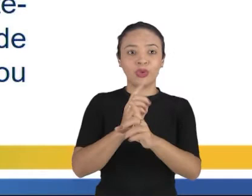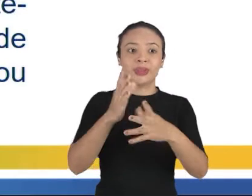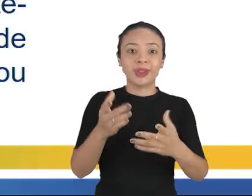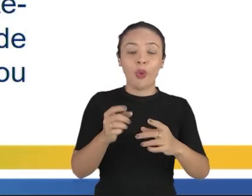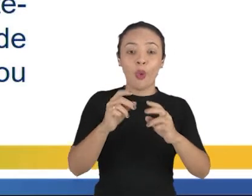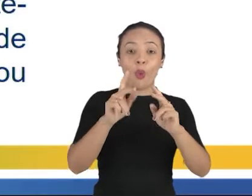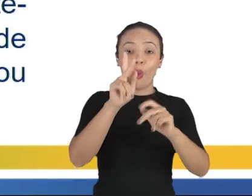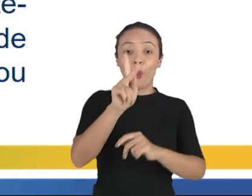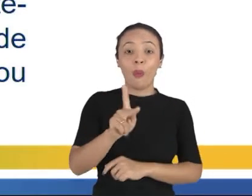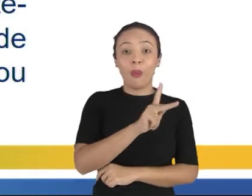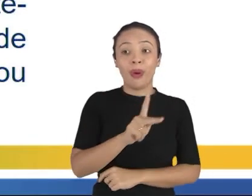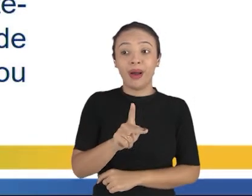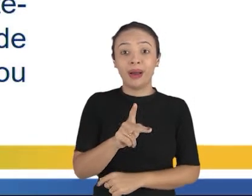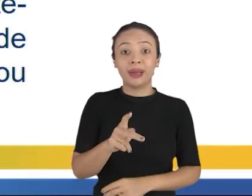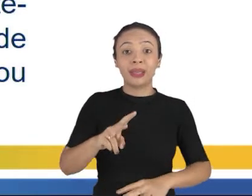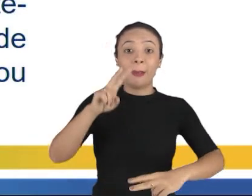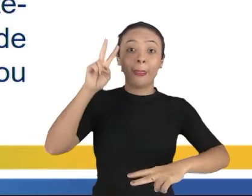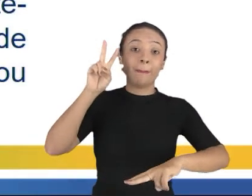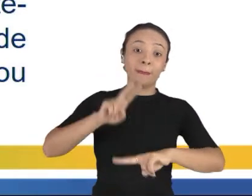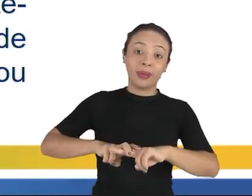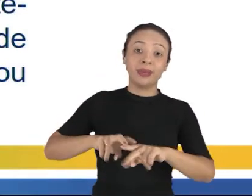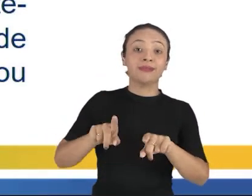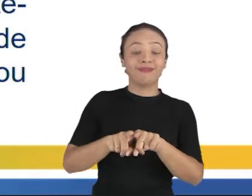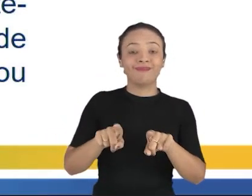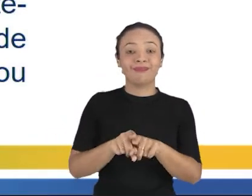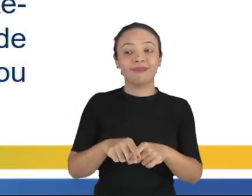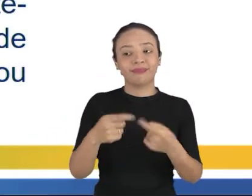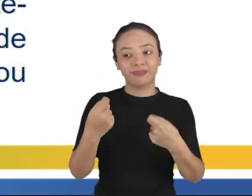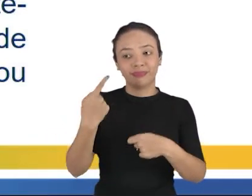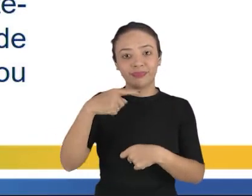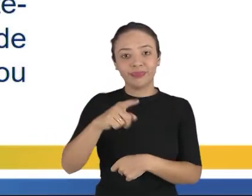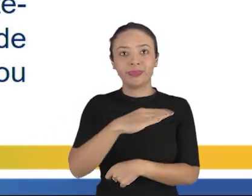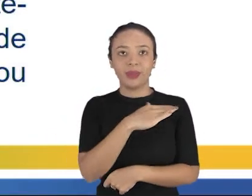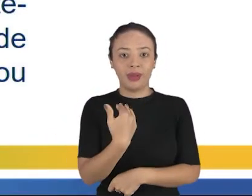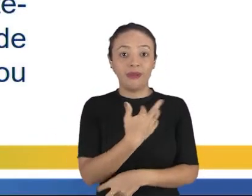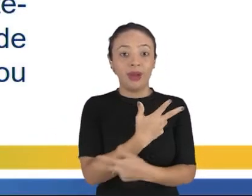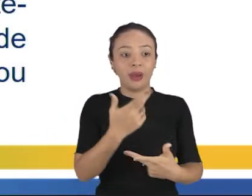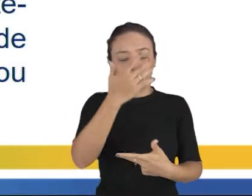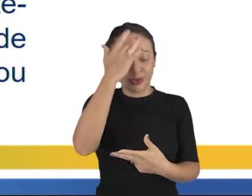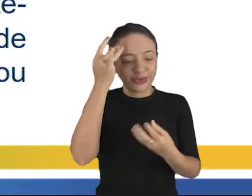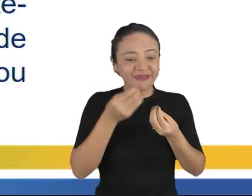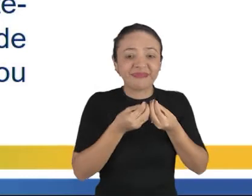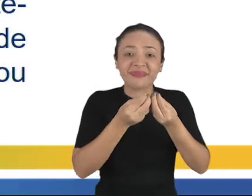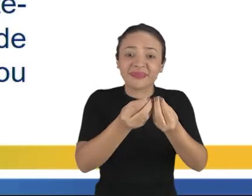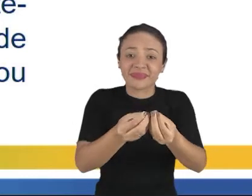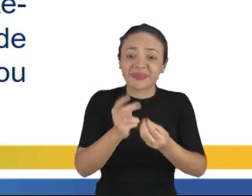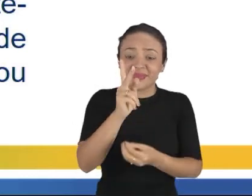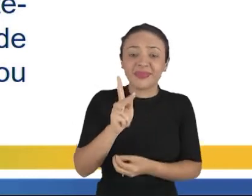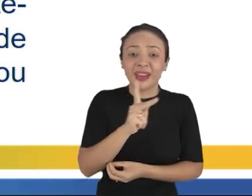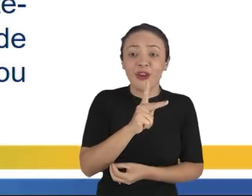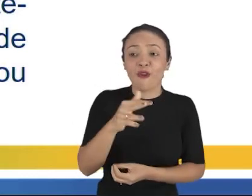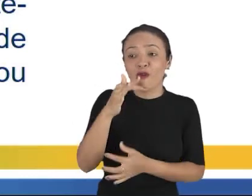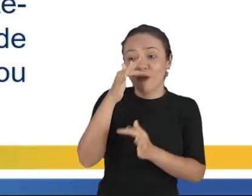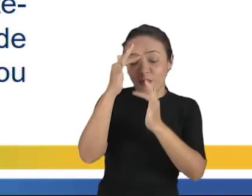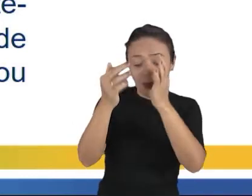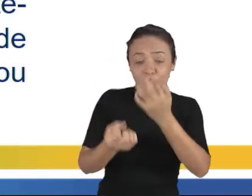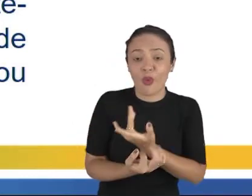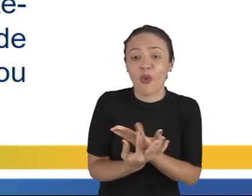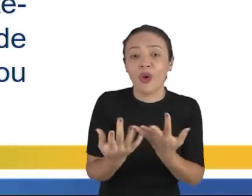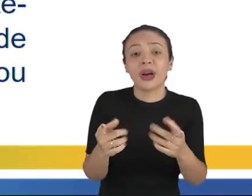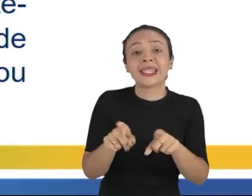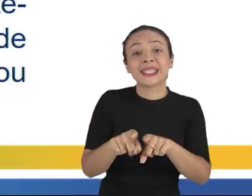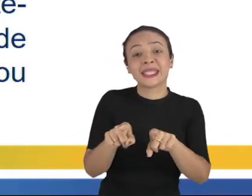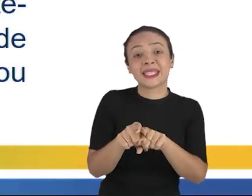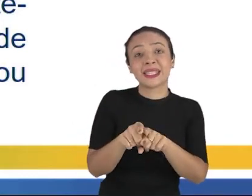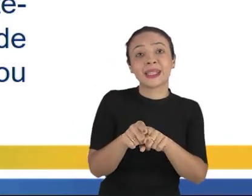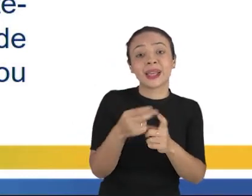e condenado à morte. Durante esse período, muitas pessoas lhe enviavam cartas e flores, contando-lhes que ainda acreditavam no